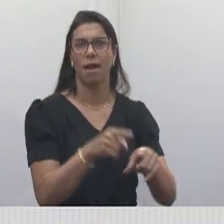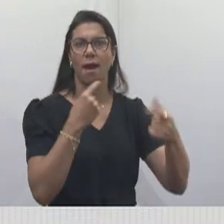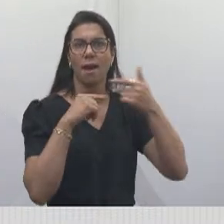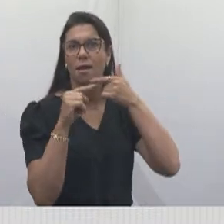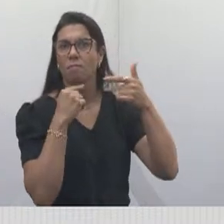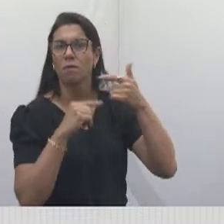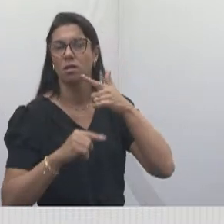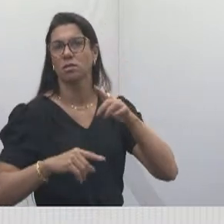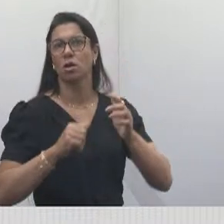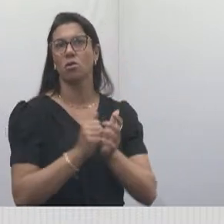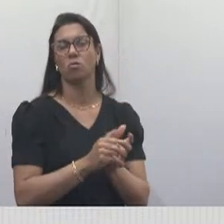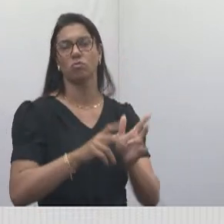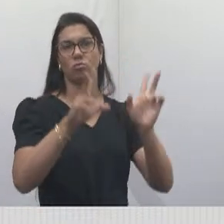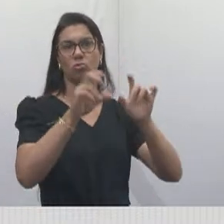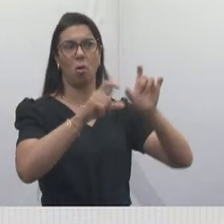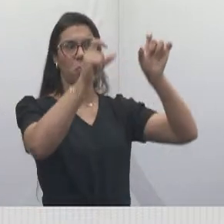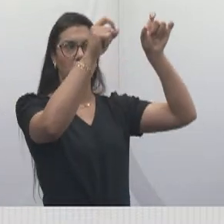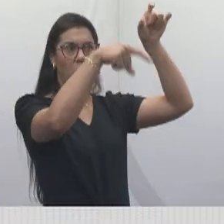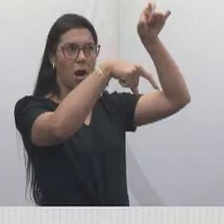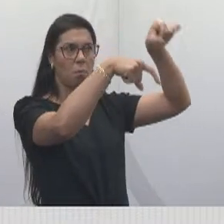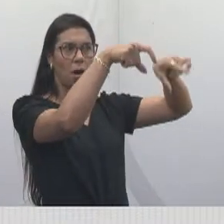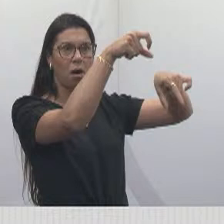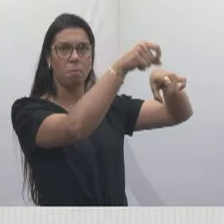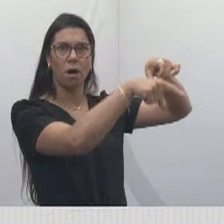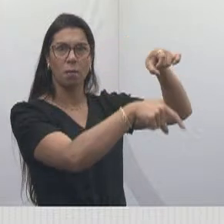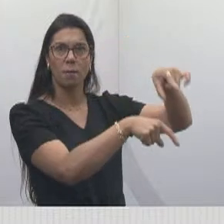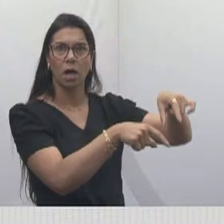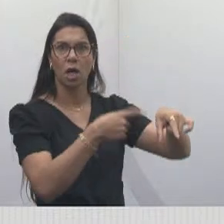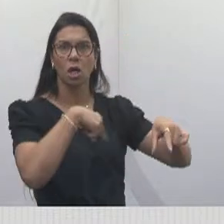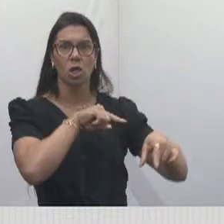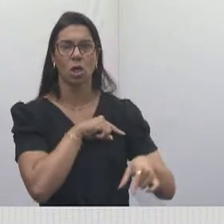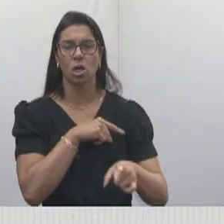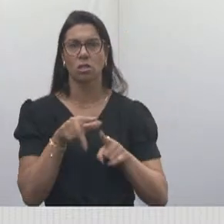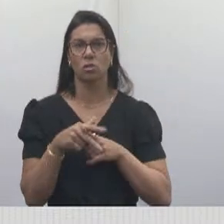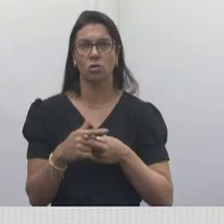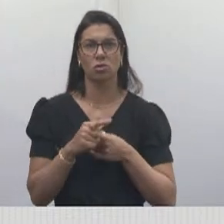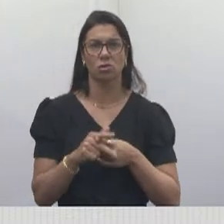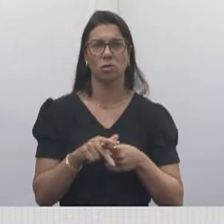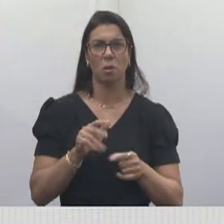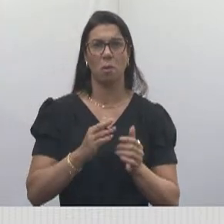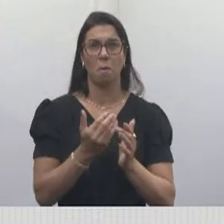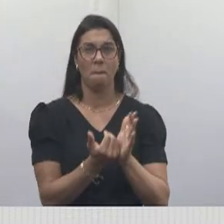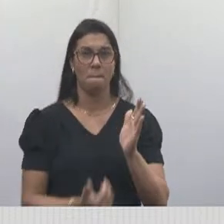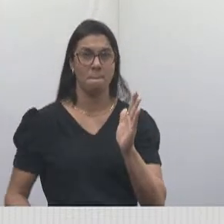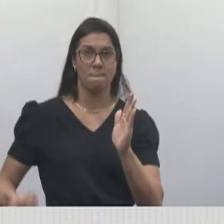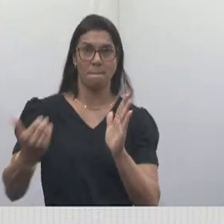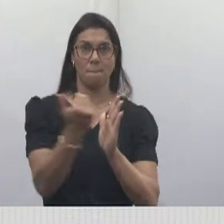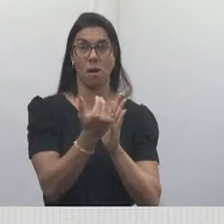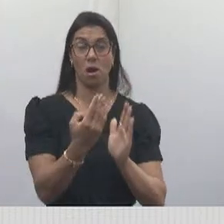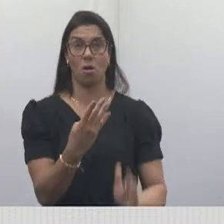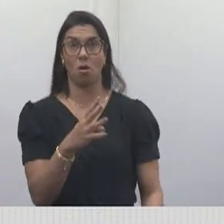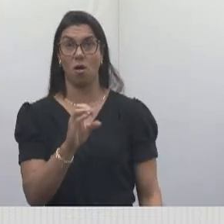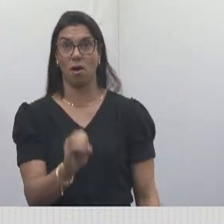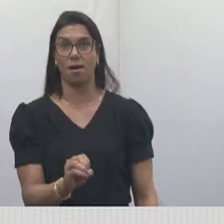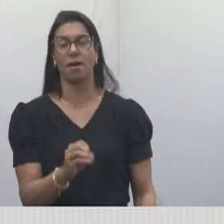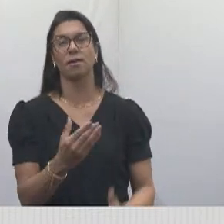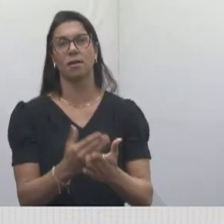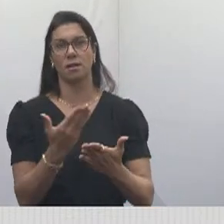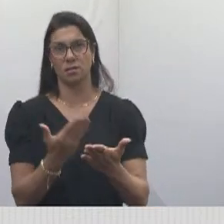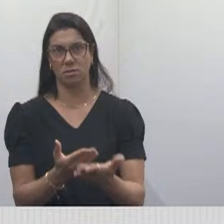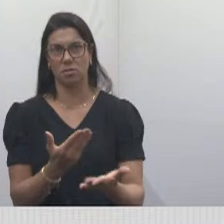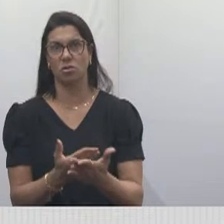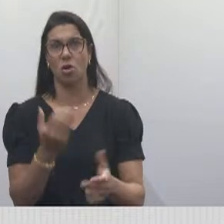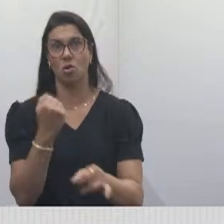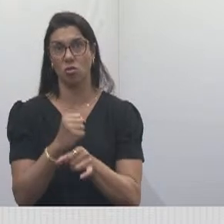de goteira. Nós reformamos mais de 40 escolas nesse município de 2018 para cá. Nós